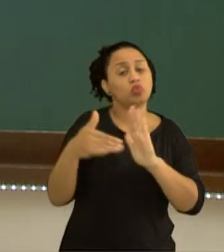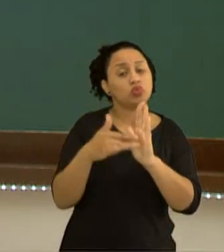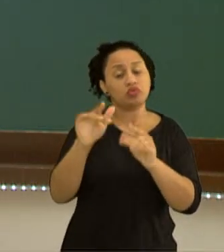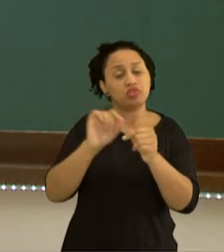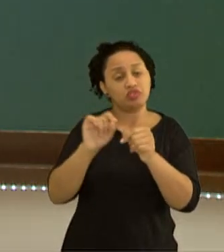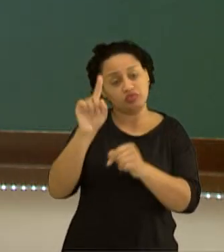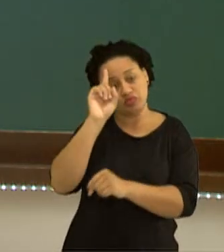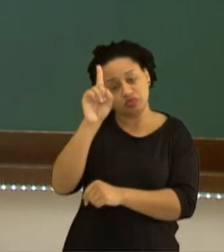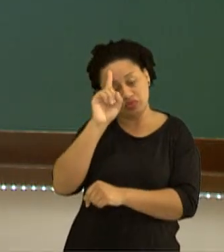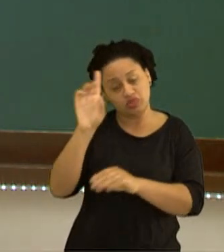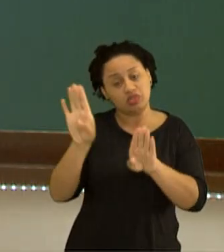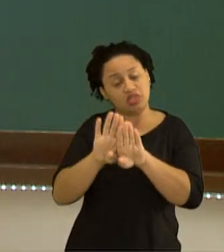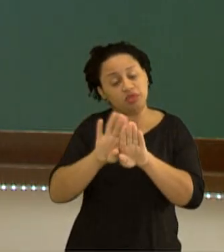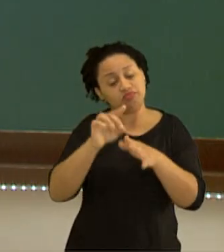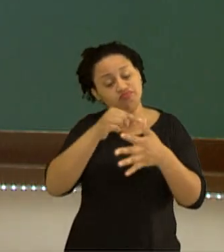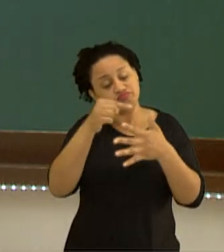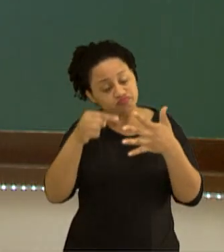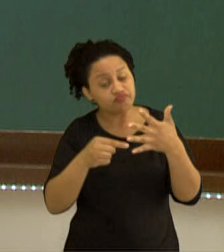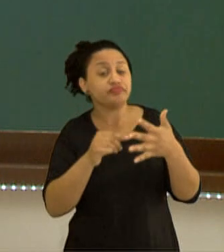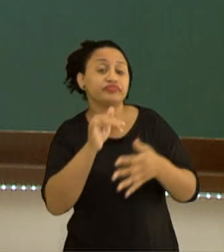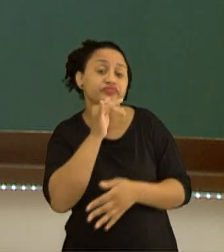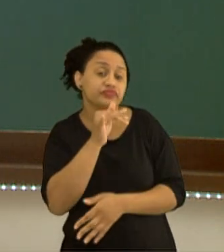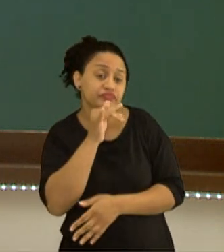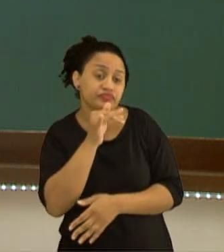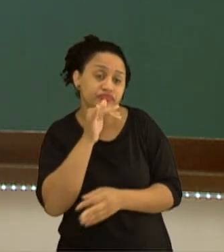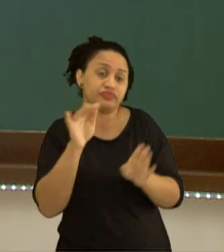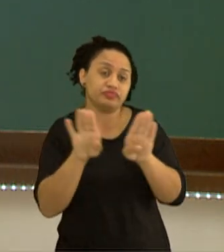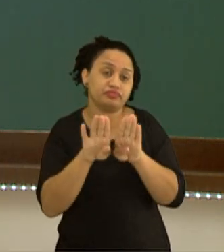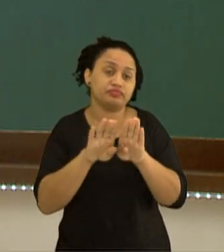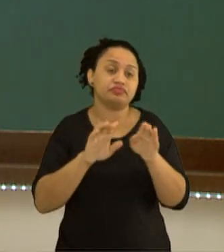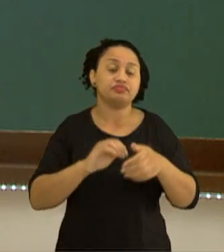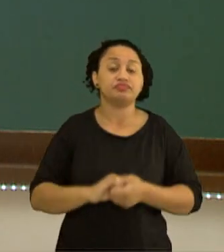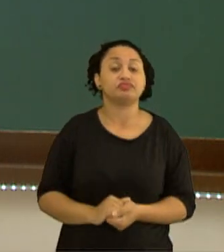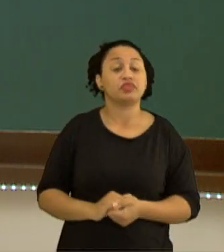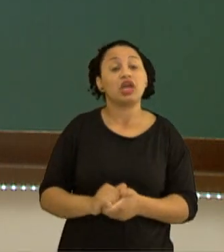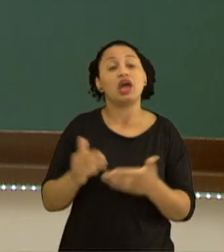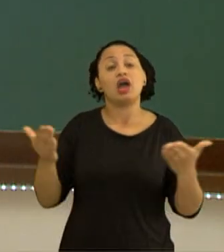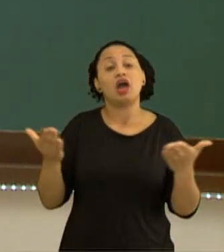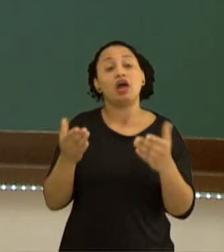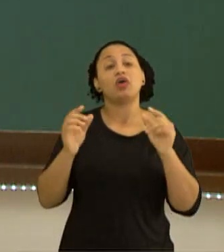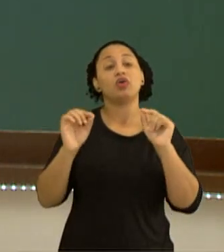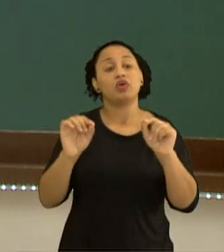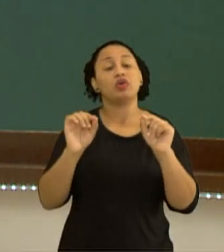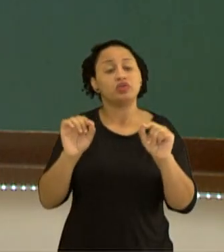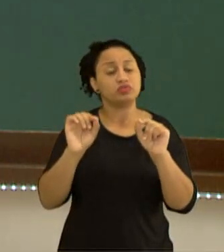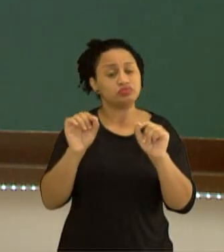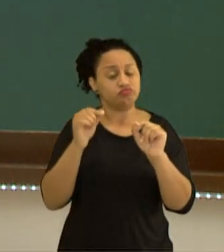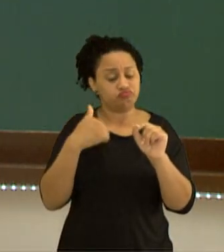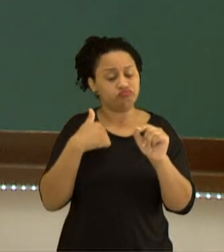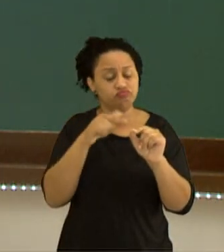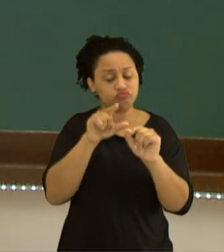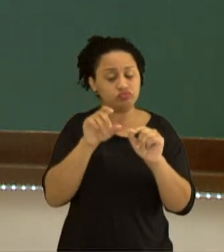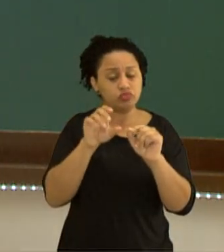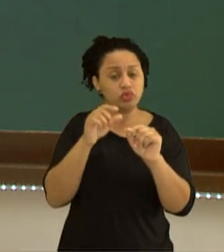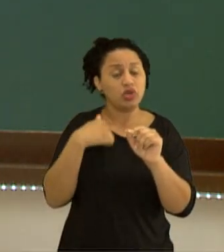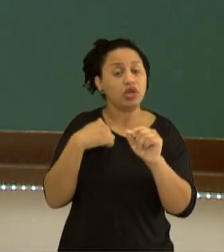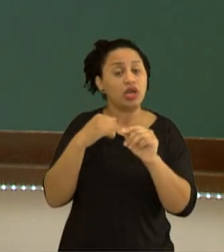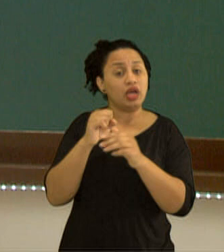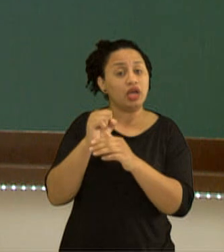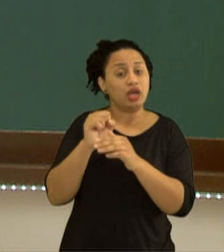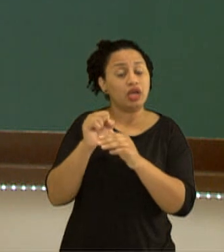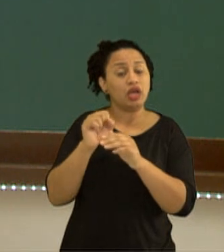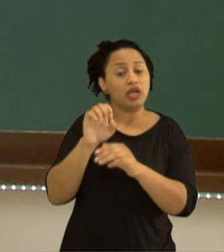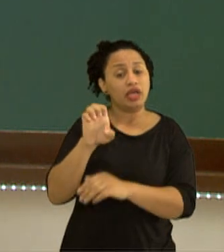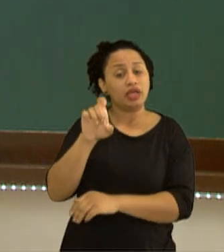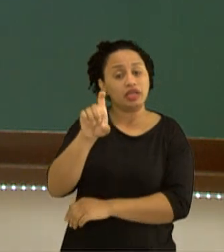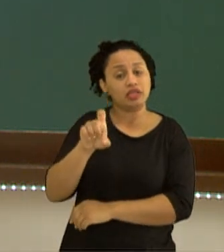também podemos considerar como atividade física. Agora vamos para, né, nosso exercício